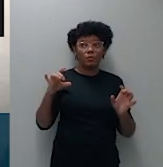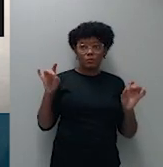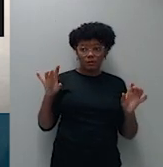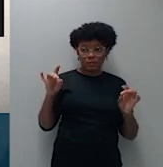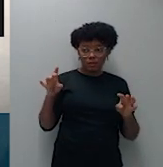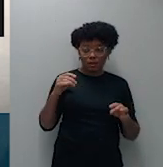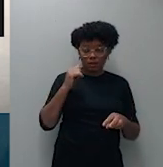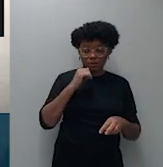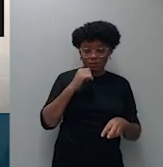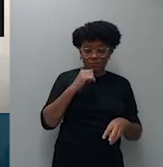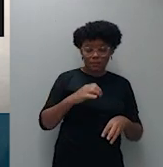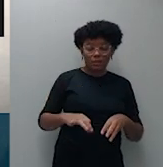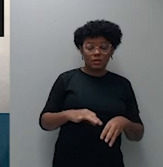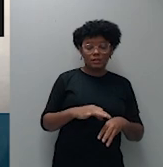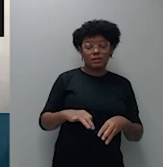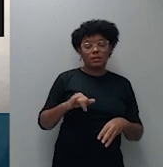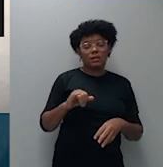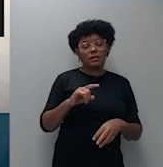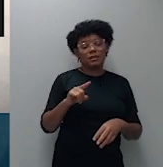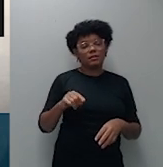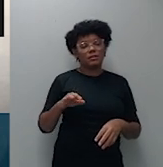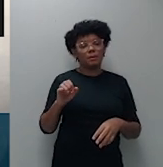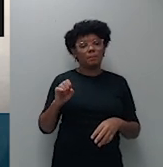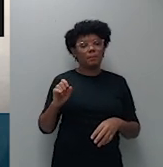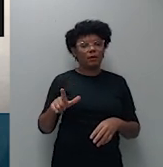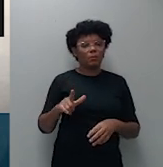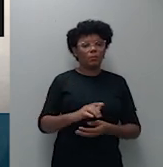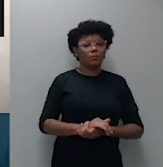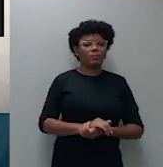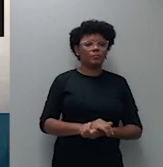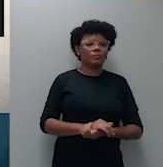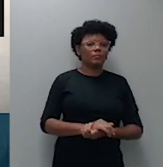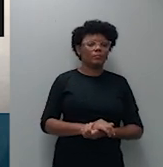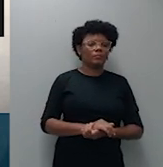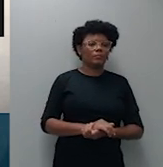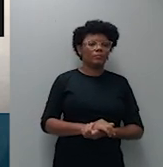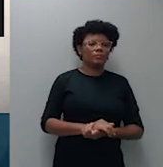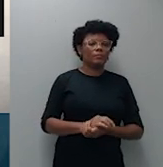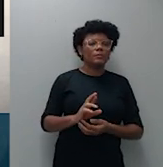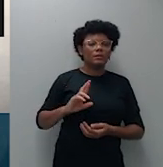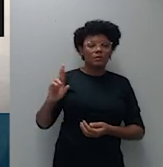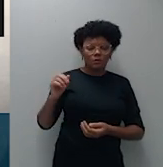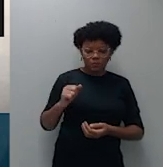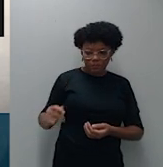destaque da ministra Isabel ministro marco buzzi tem a palavra